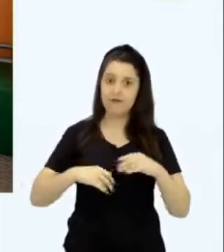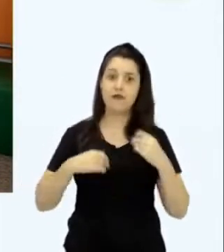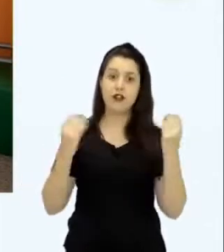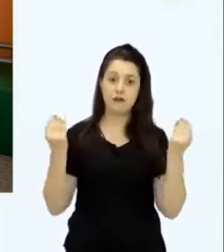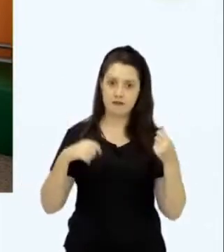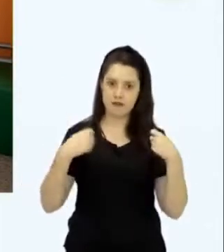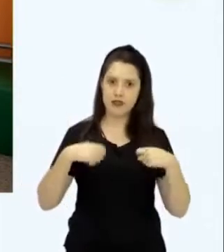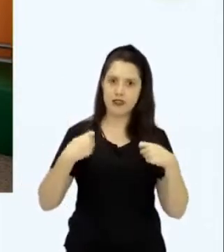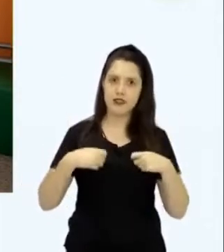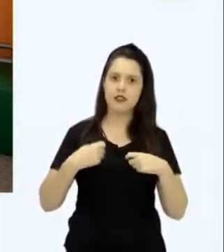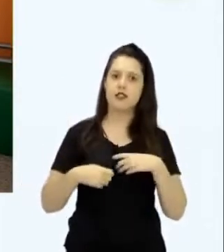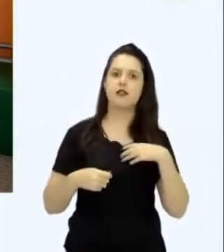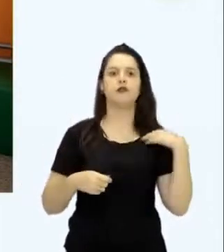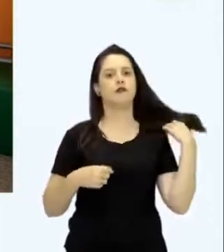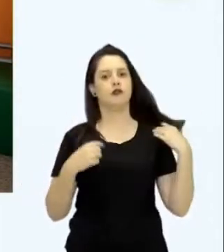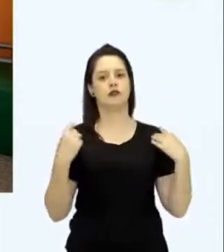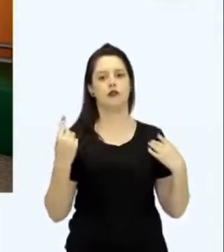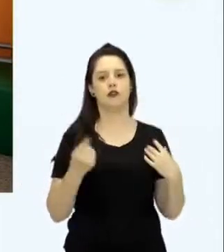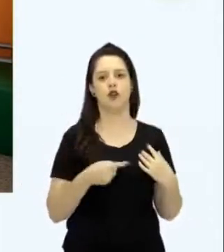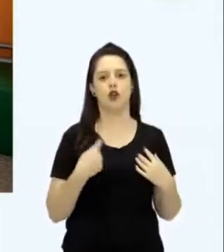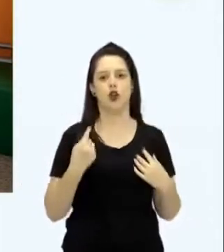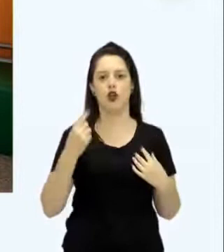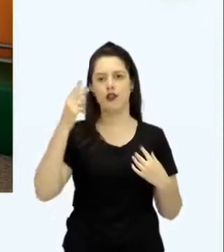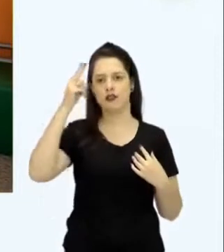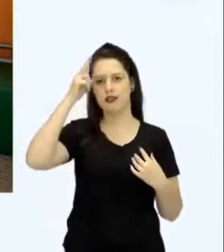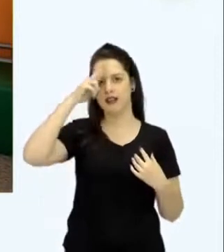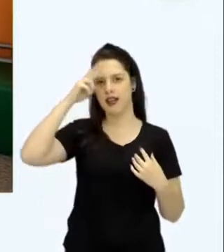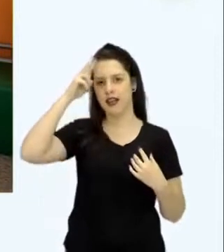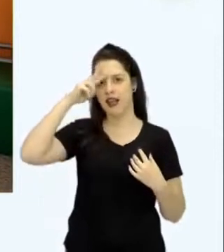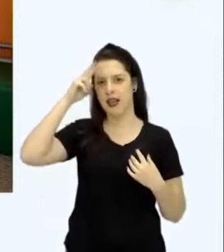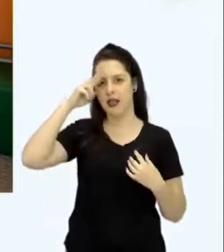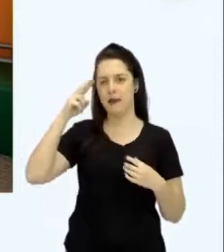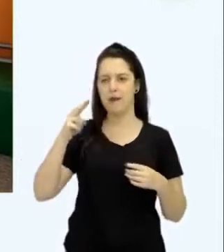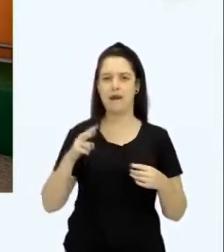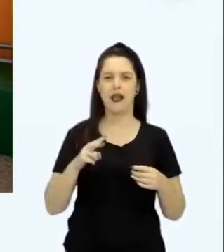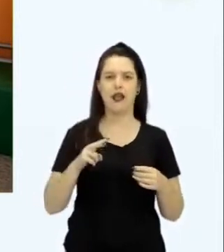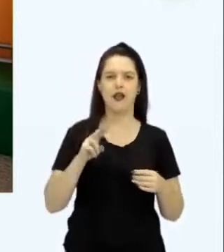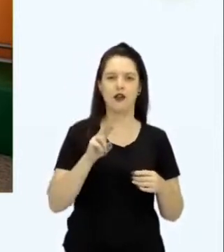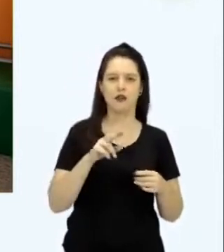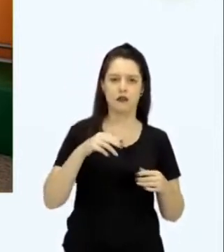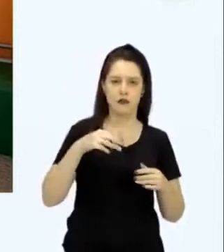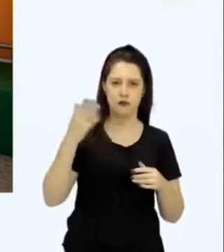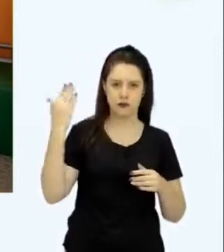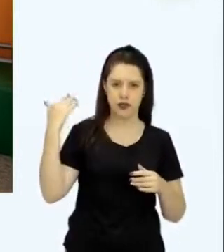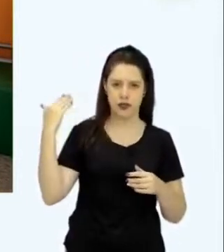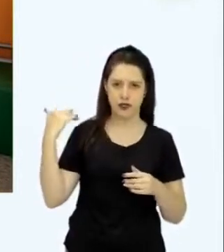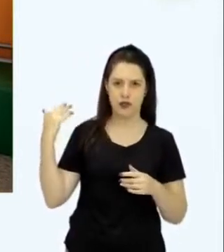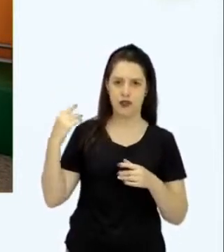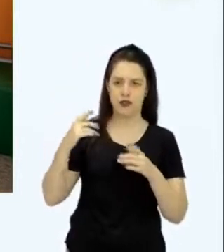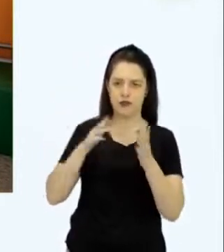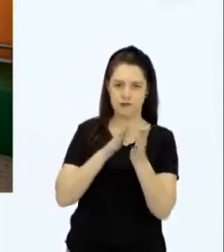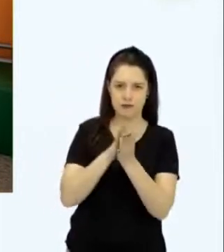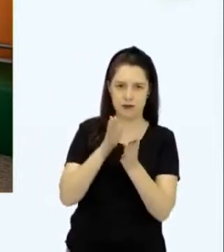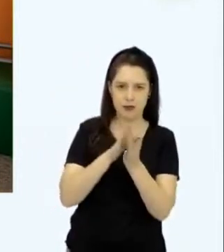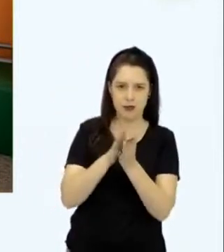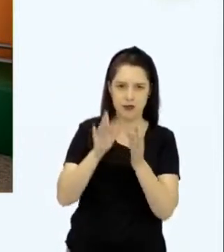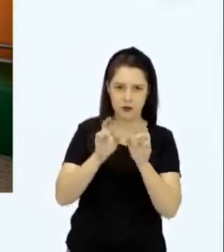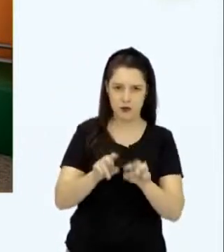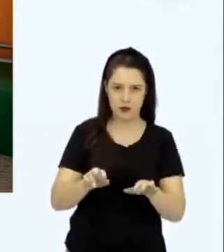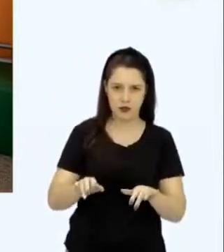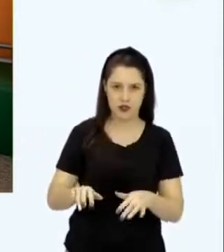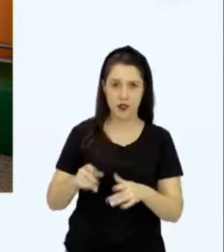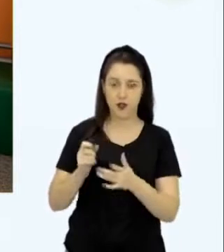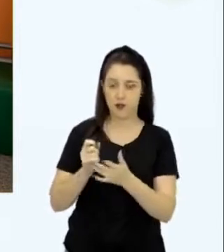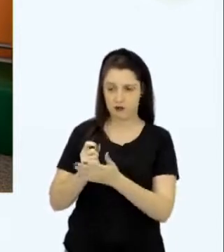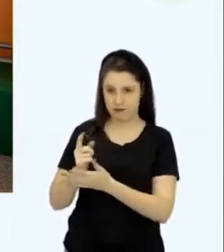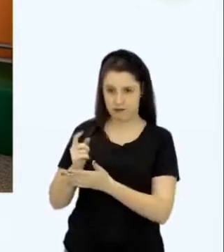Então, lembra quando a gente utilizava aquela impressora no computador? A gente comprava a impressora e a gente tinha o